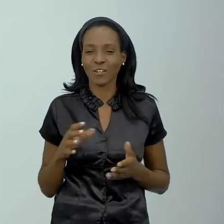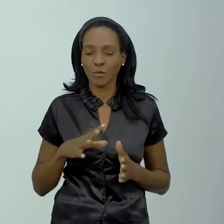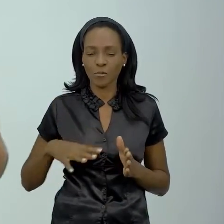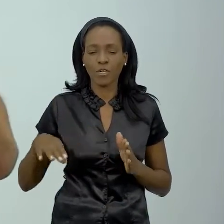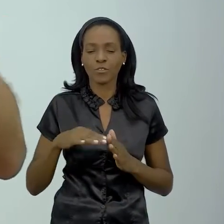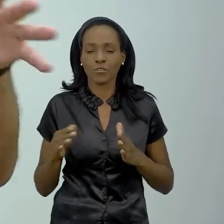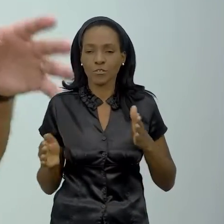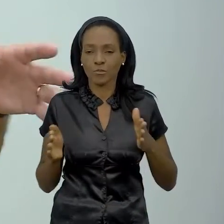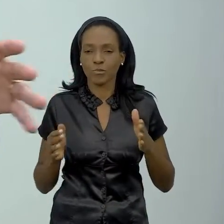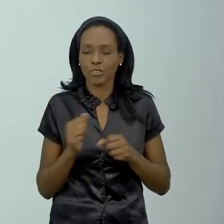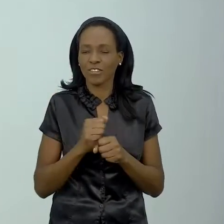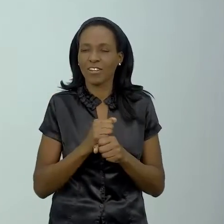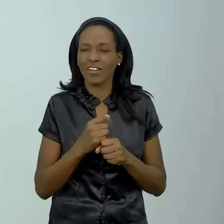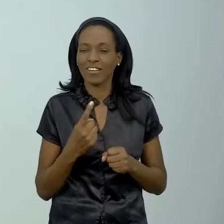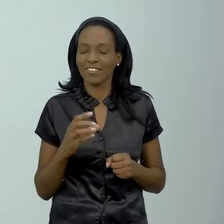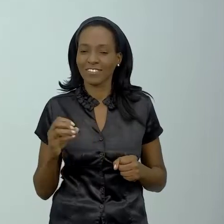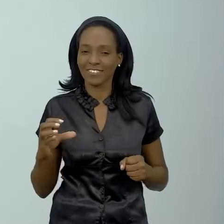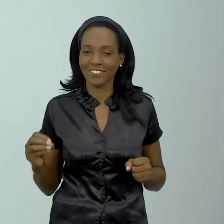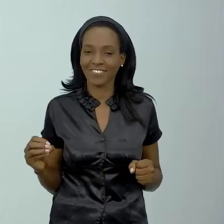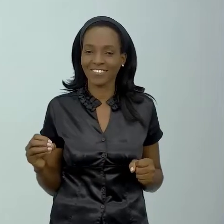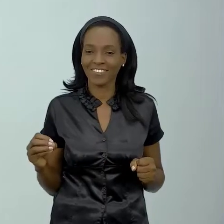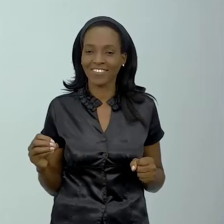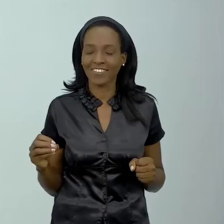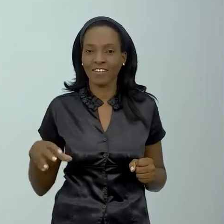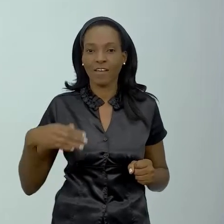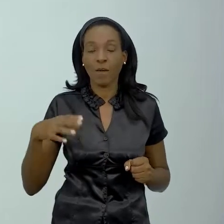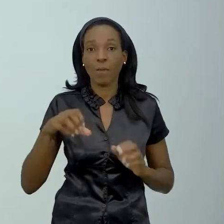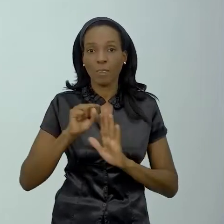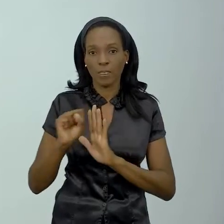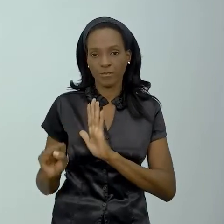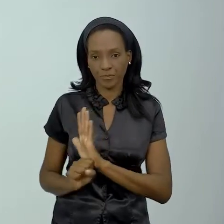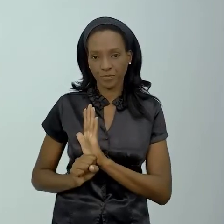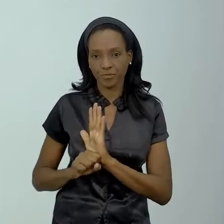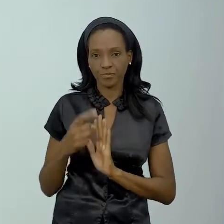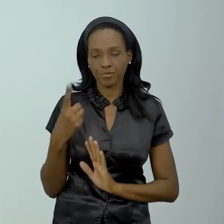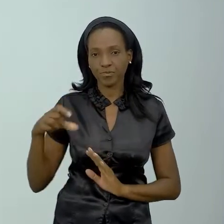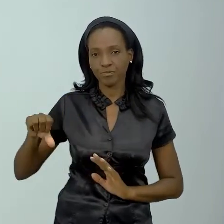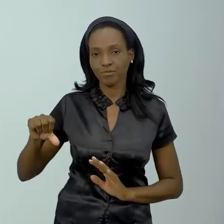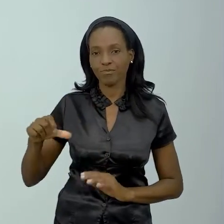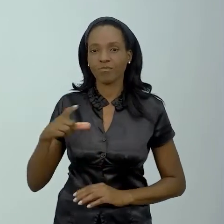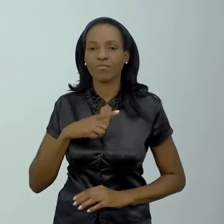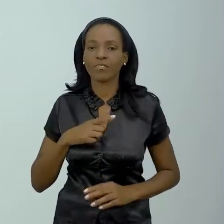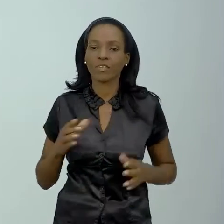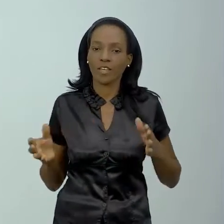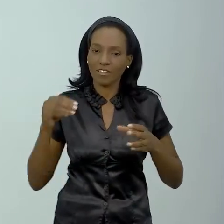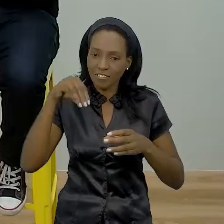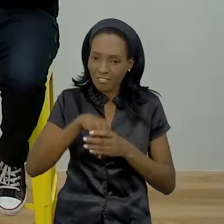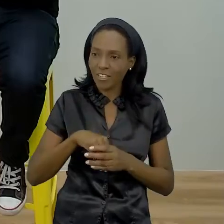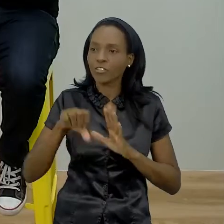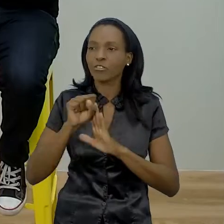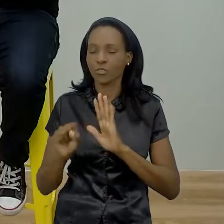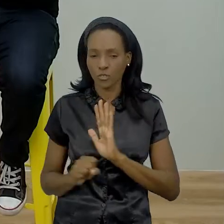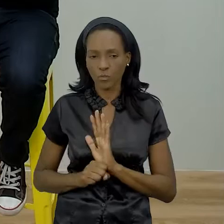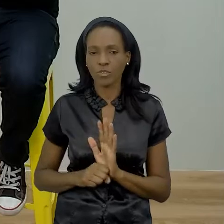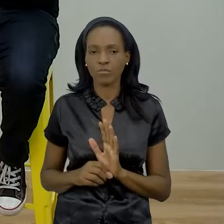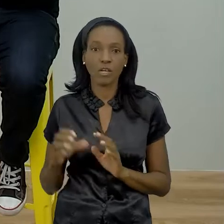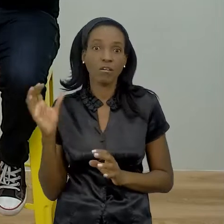100 anos, um pouco mais de tempo. Mas aí quando chega no século XIX, você tem lá no mesmo século as coisas muito rápido. Você tem